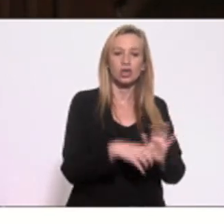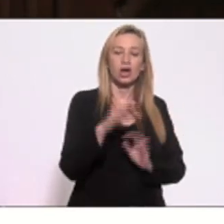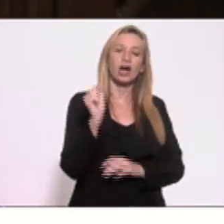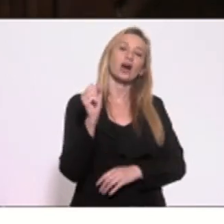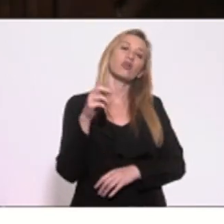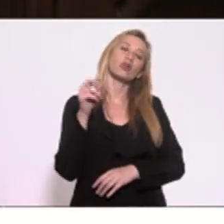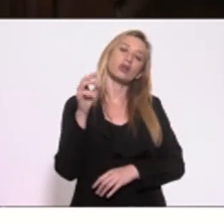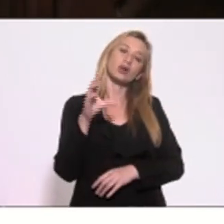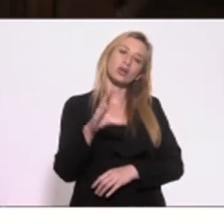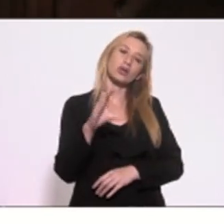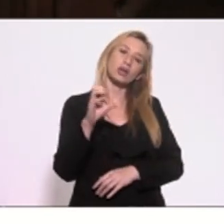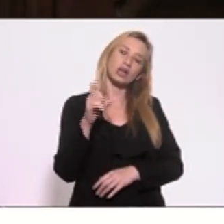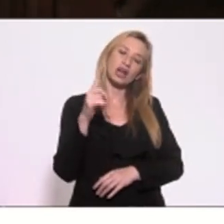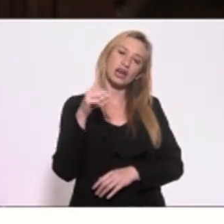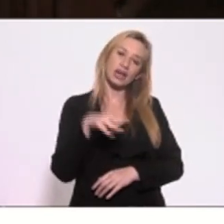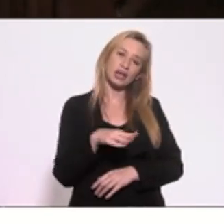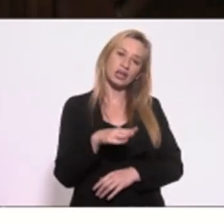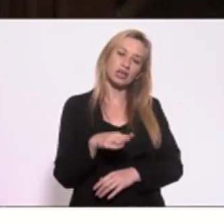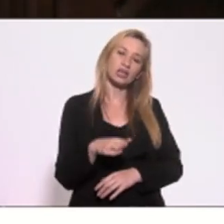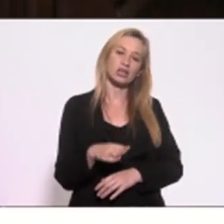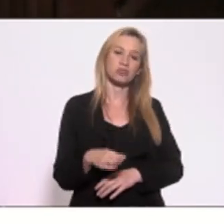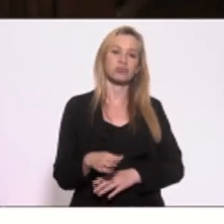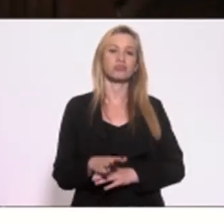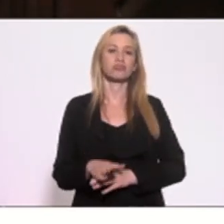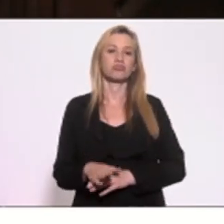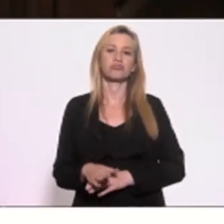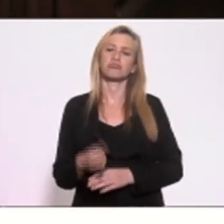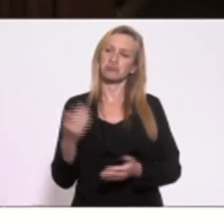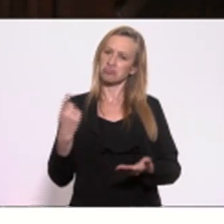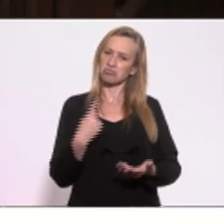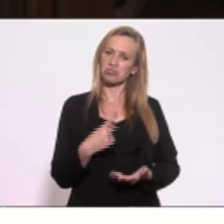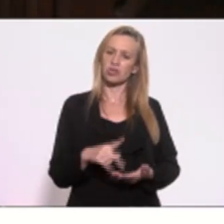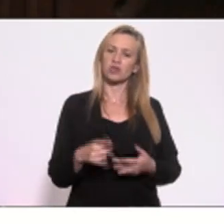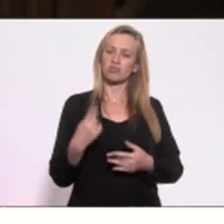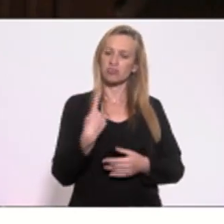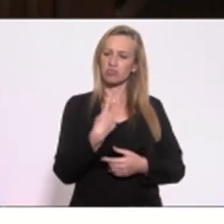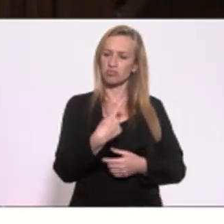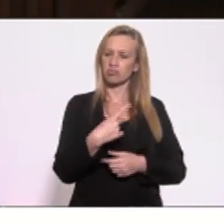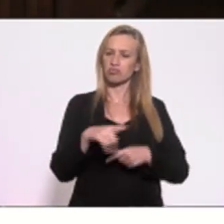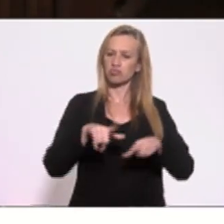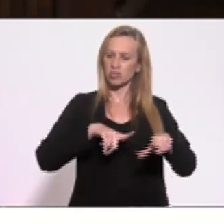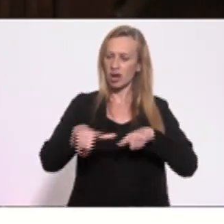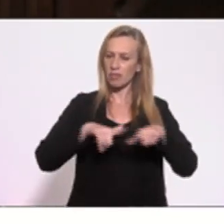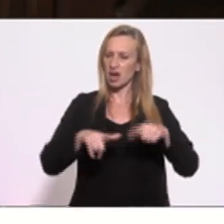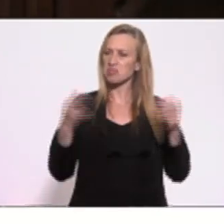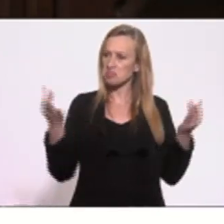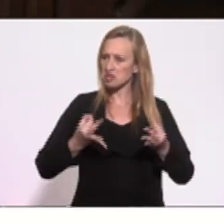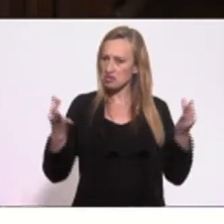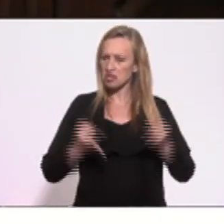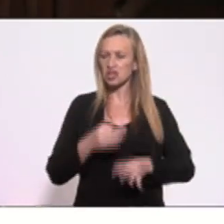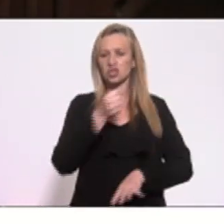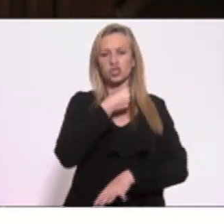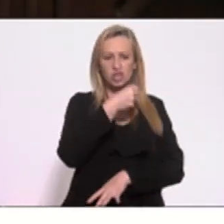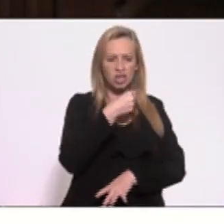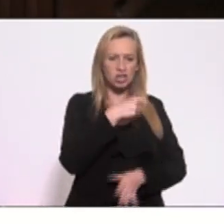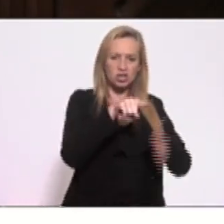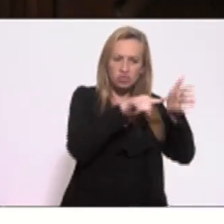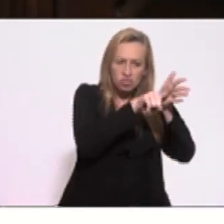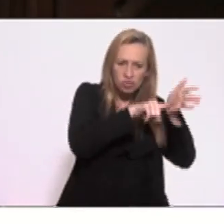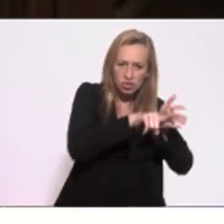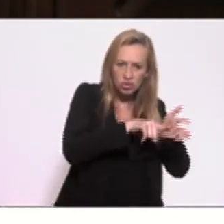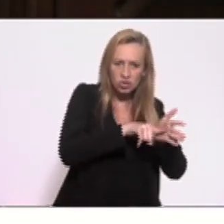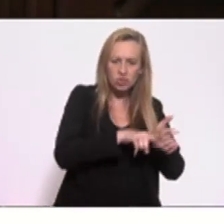papel fundamental como jornalista internacionalmente reconhecido, ajudando a desvelar um